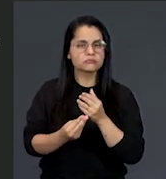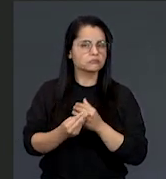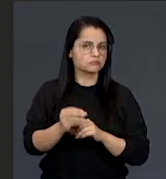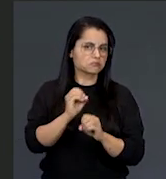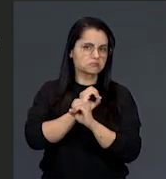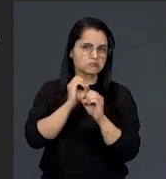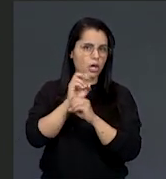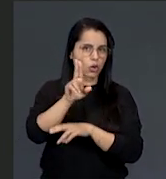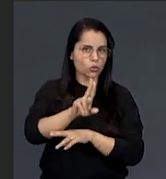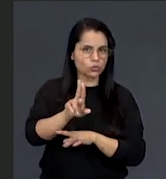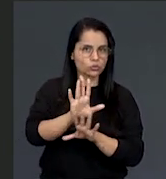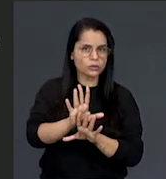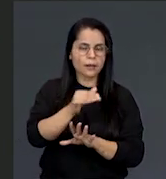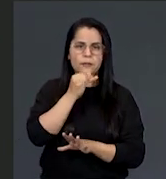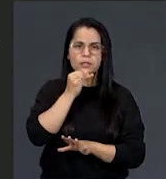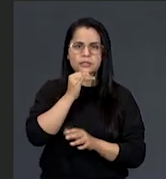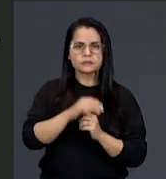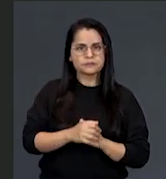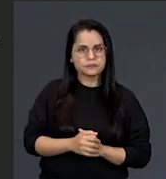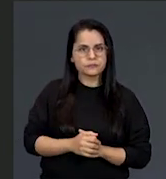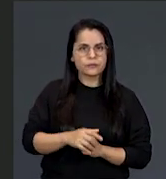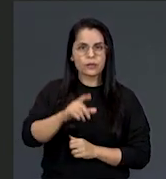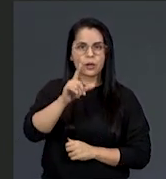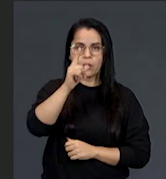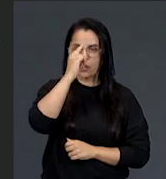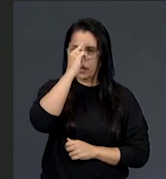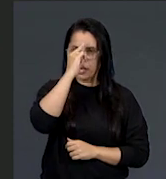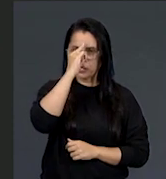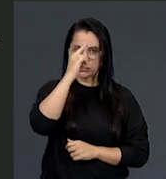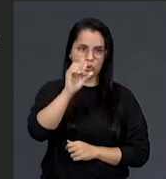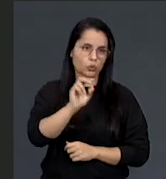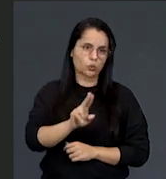viva mais, né? No caso, por exemplo, do latim.